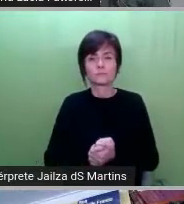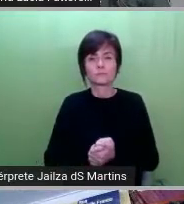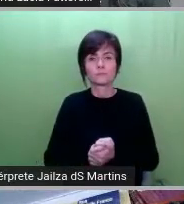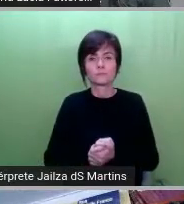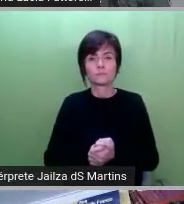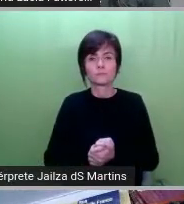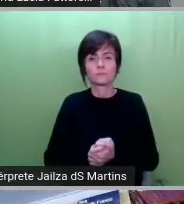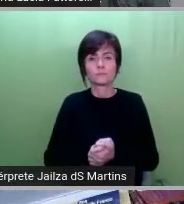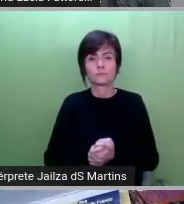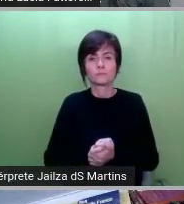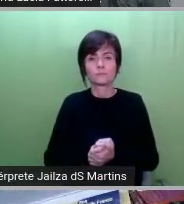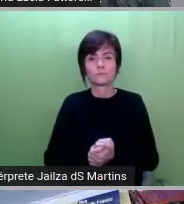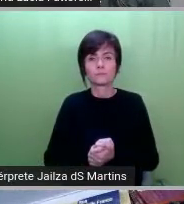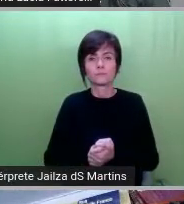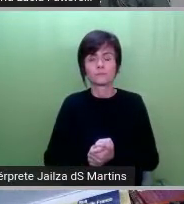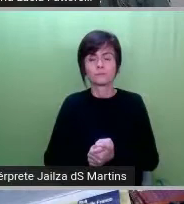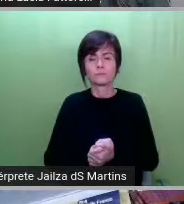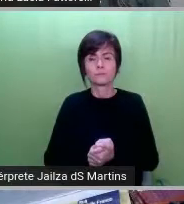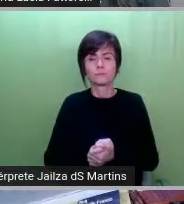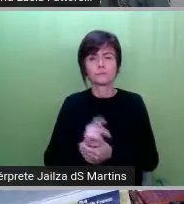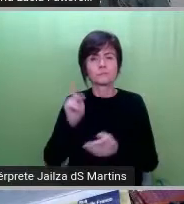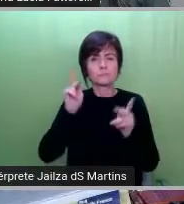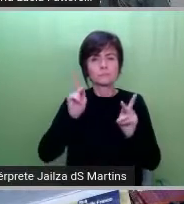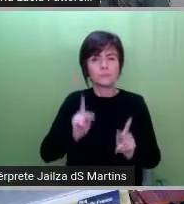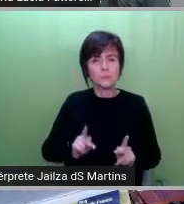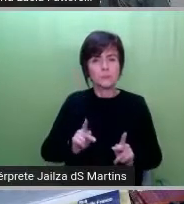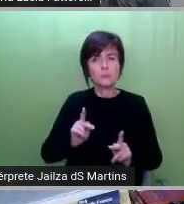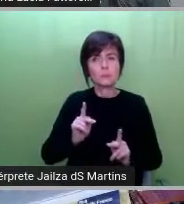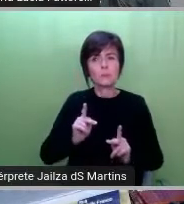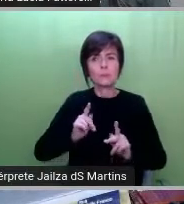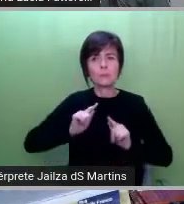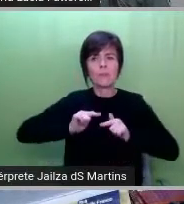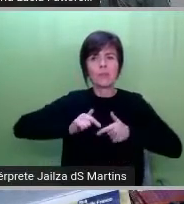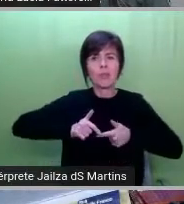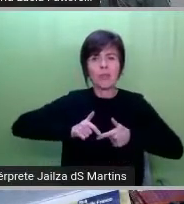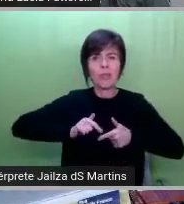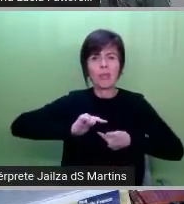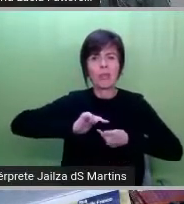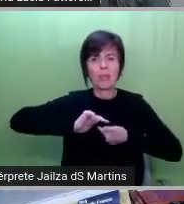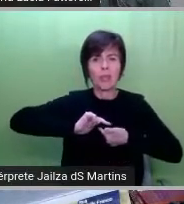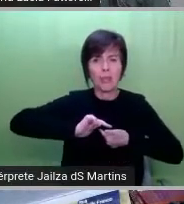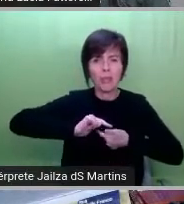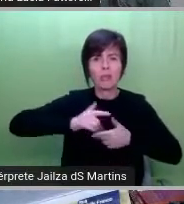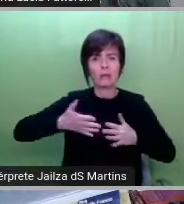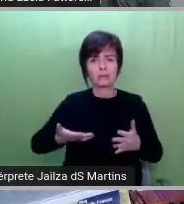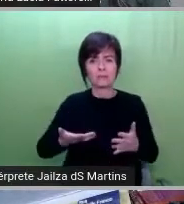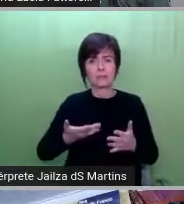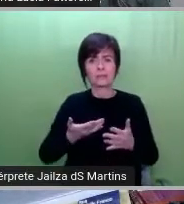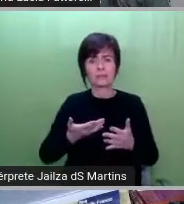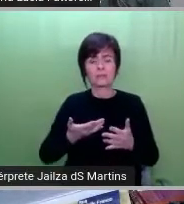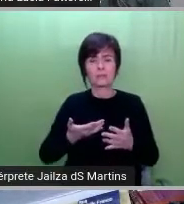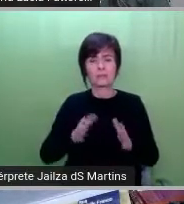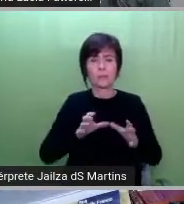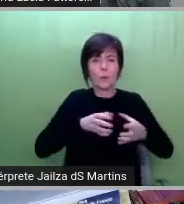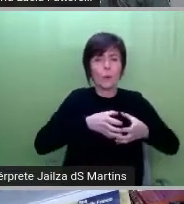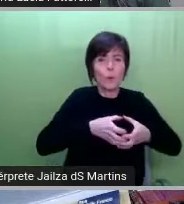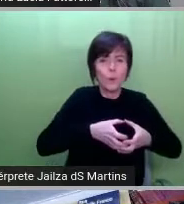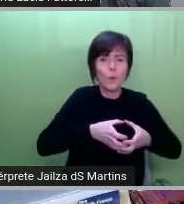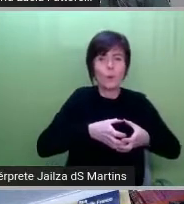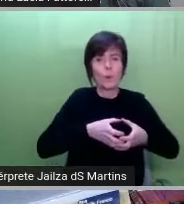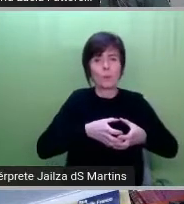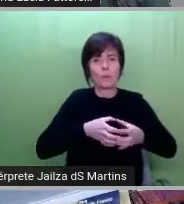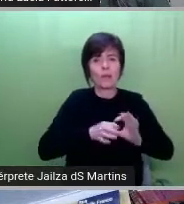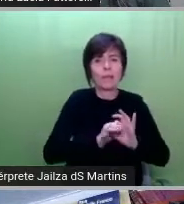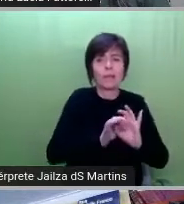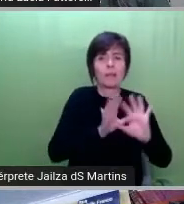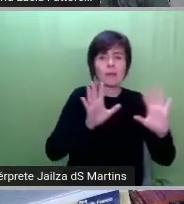de ortodoxos, que são neoclássicos, fazem parte dos